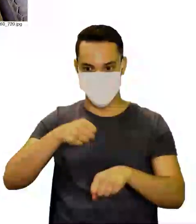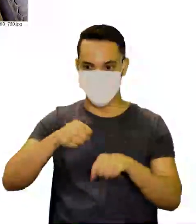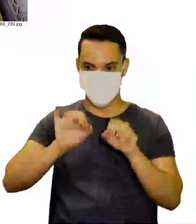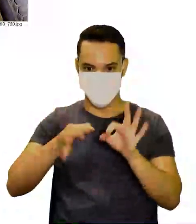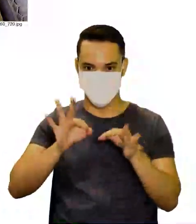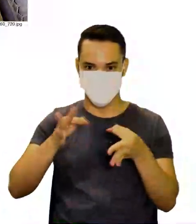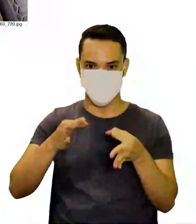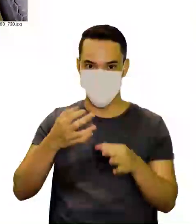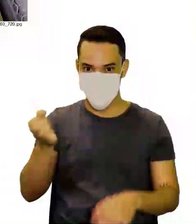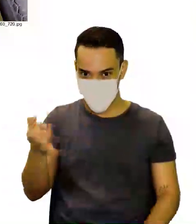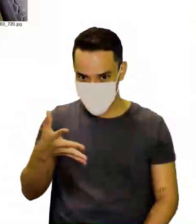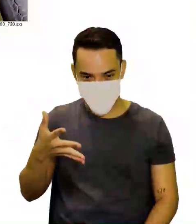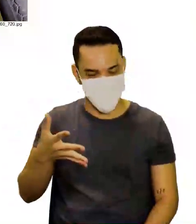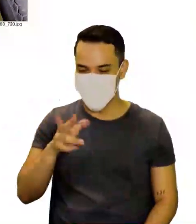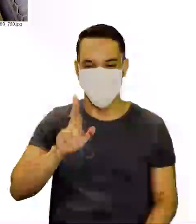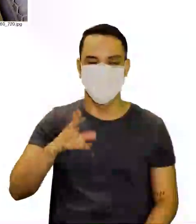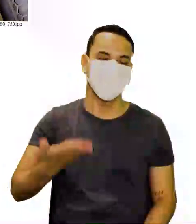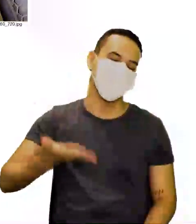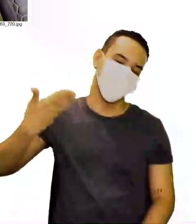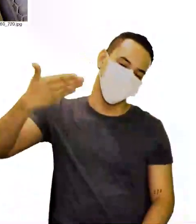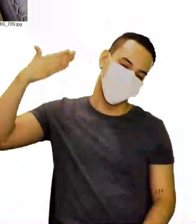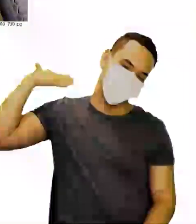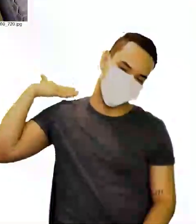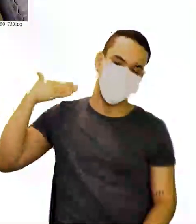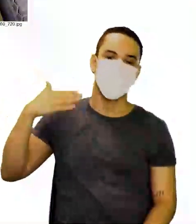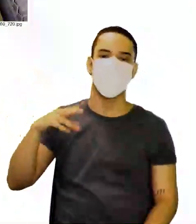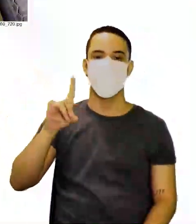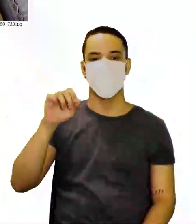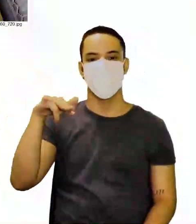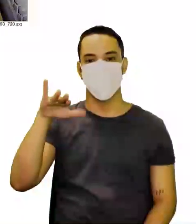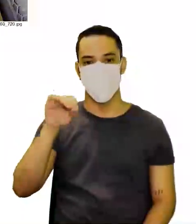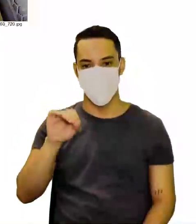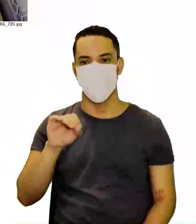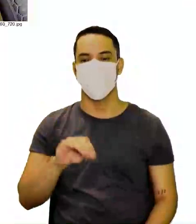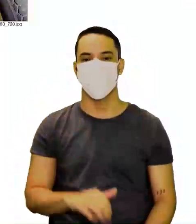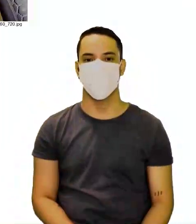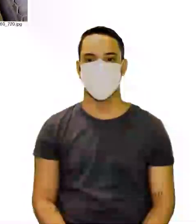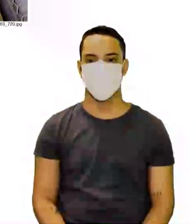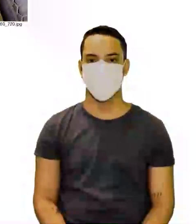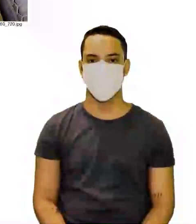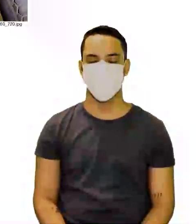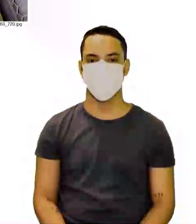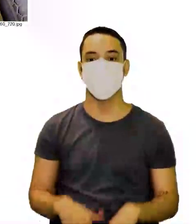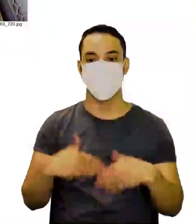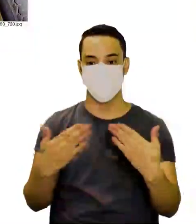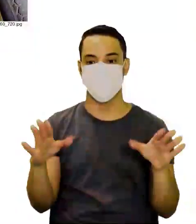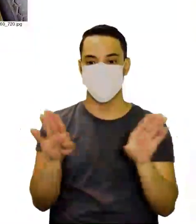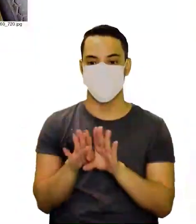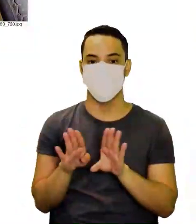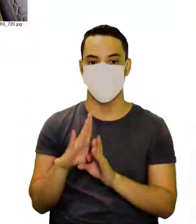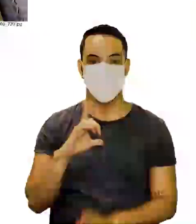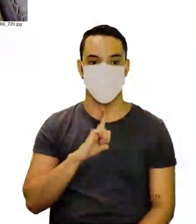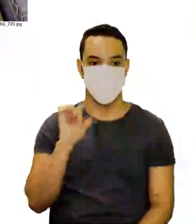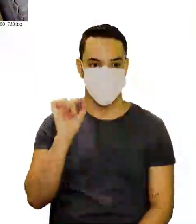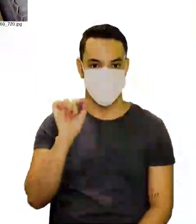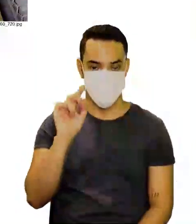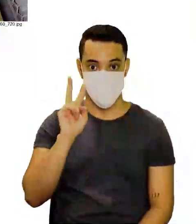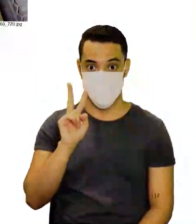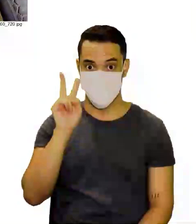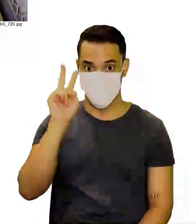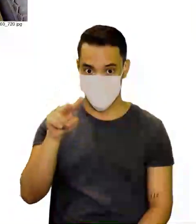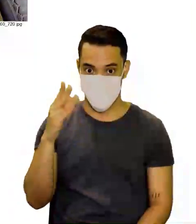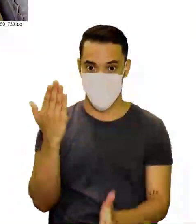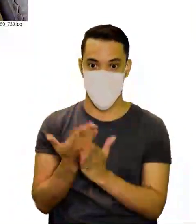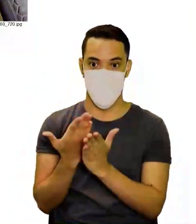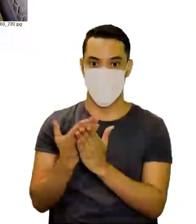não. Então aqui nós temos um dínamo na bicicleta, ok? Bom, nós vimos também aí, ó,